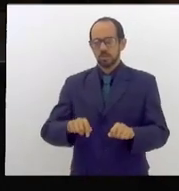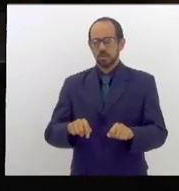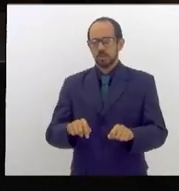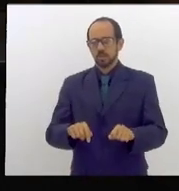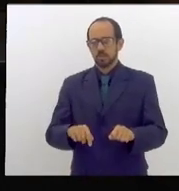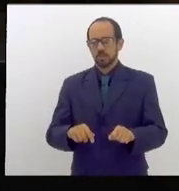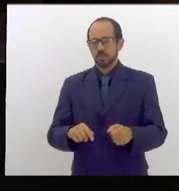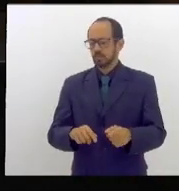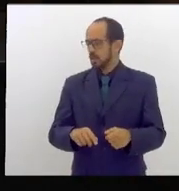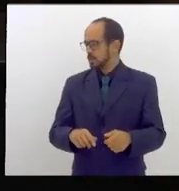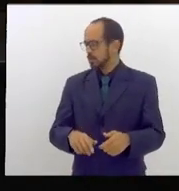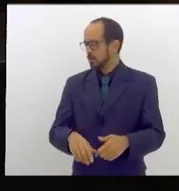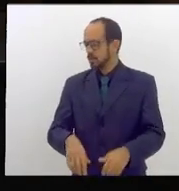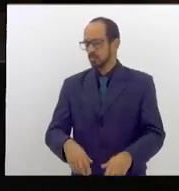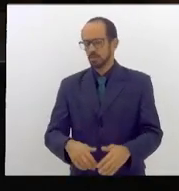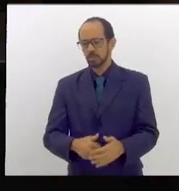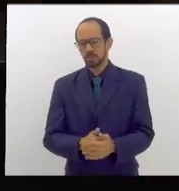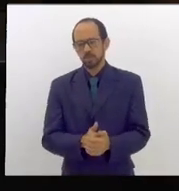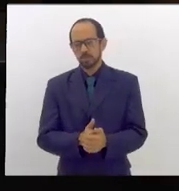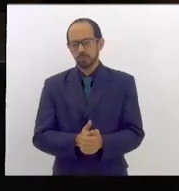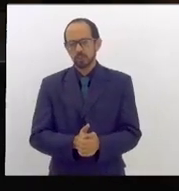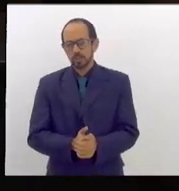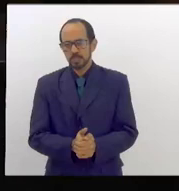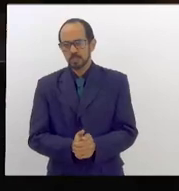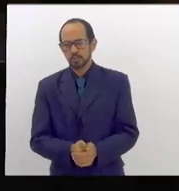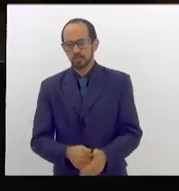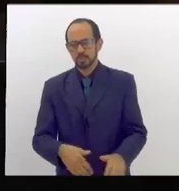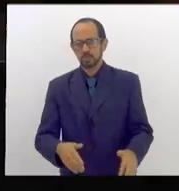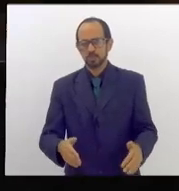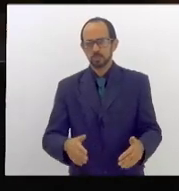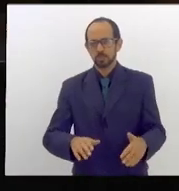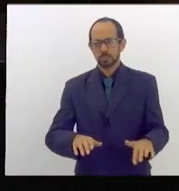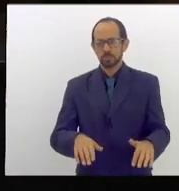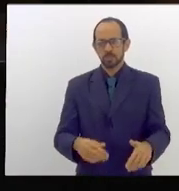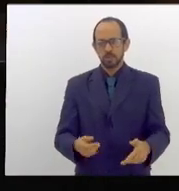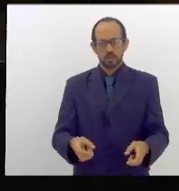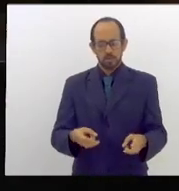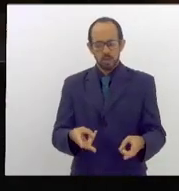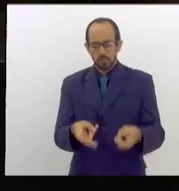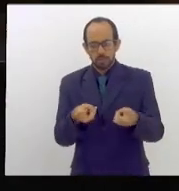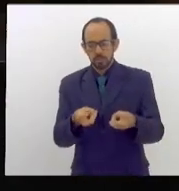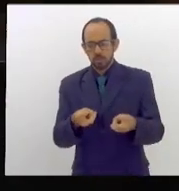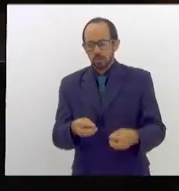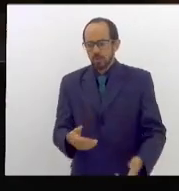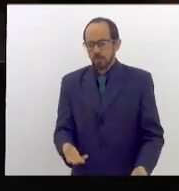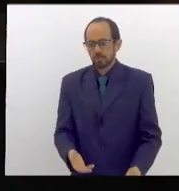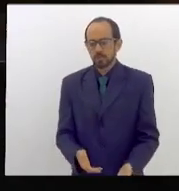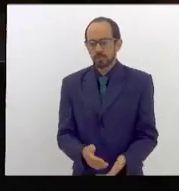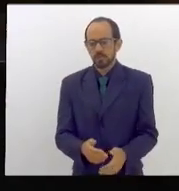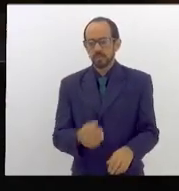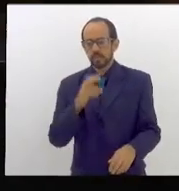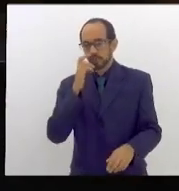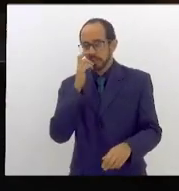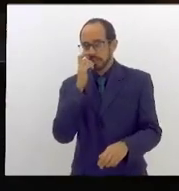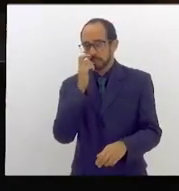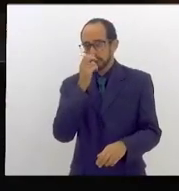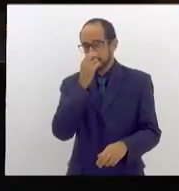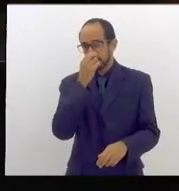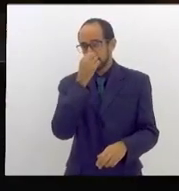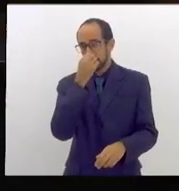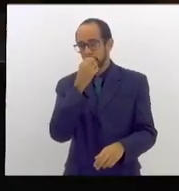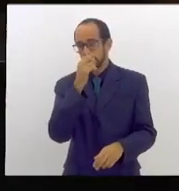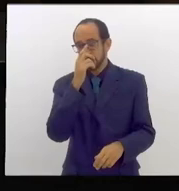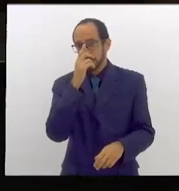observar no orçamento o pobre não observar no orçamento aqueles e aquelas que mais